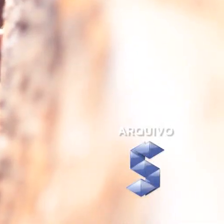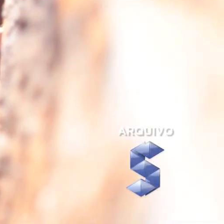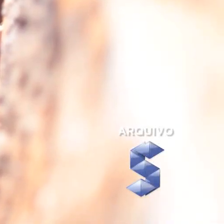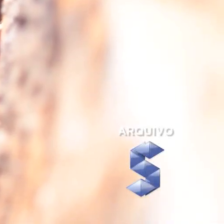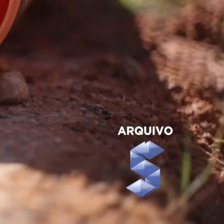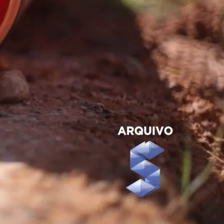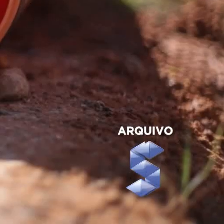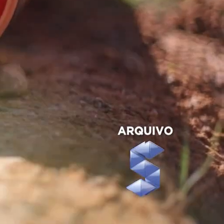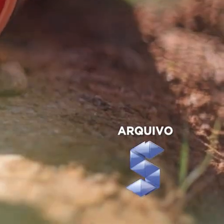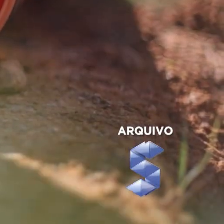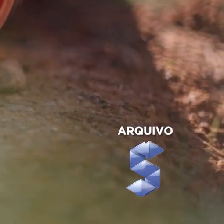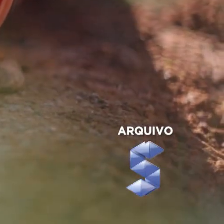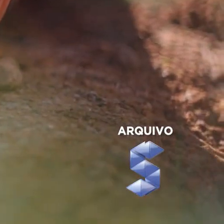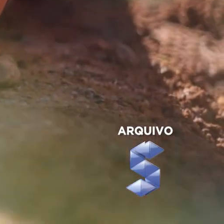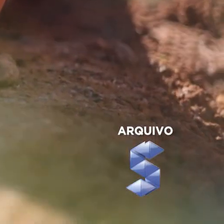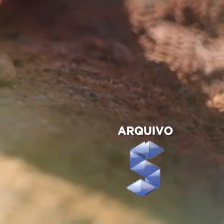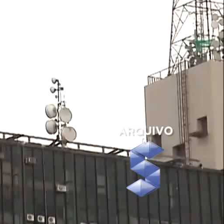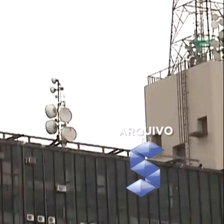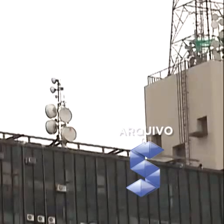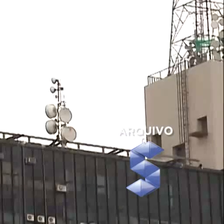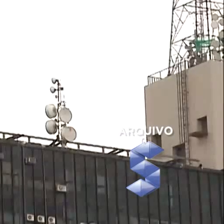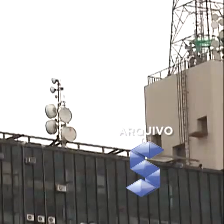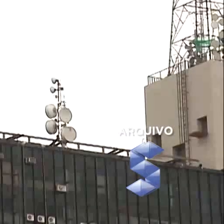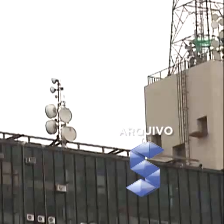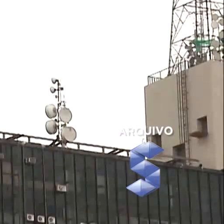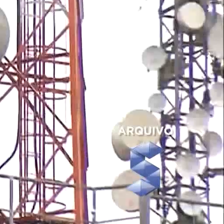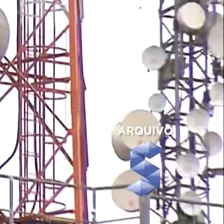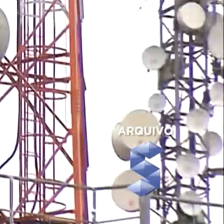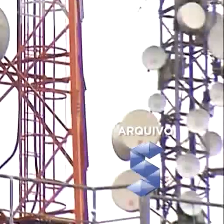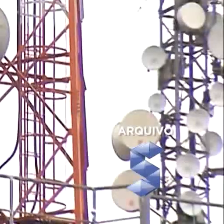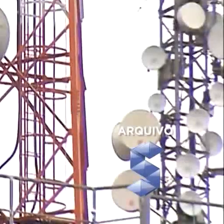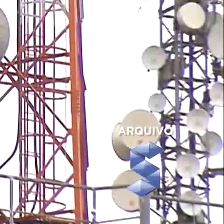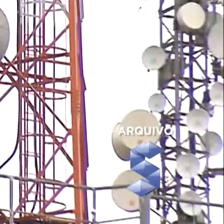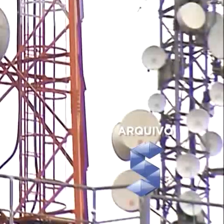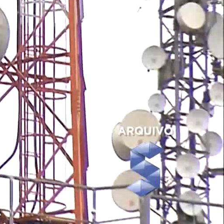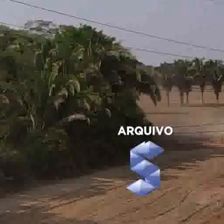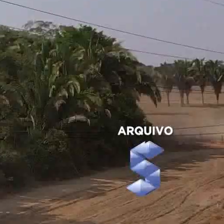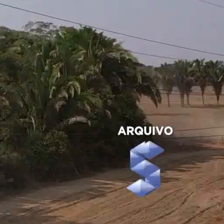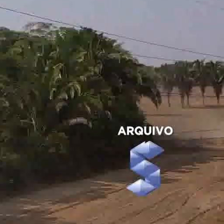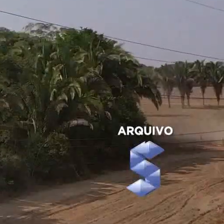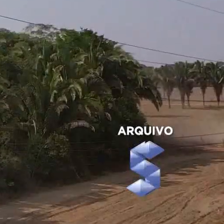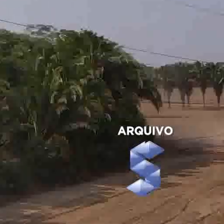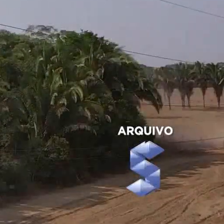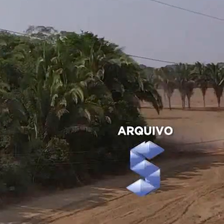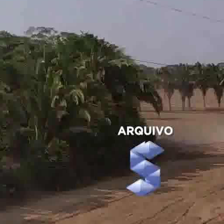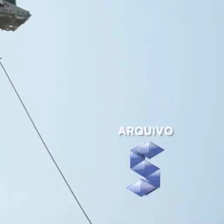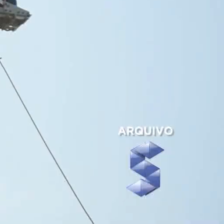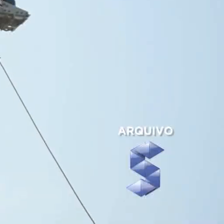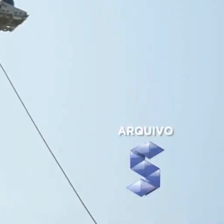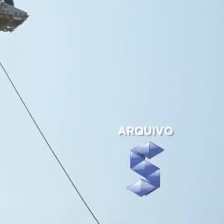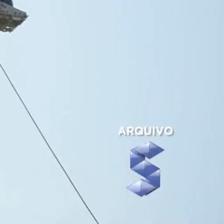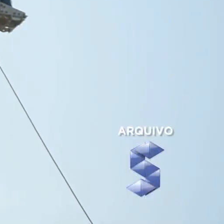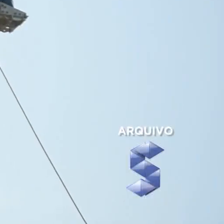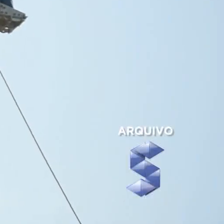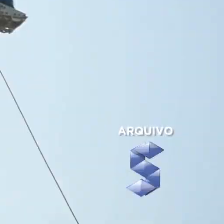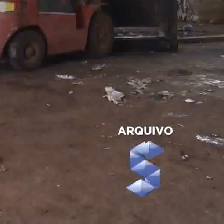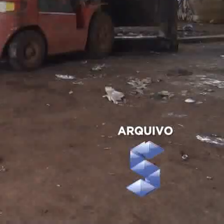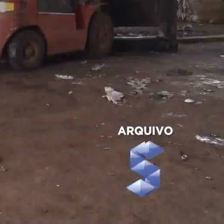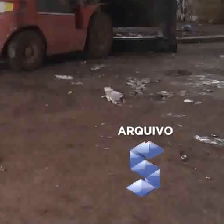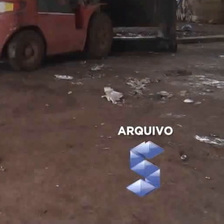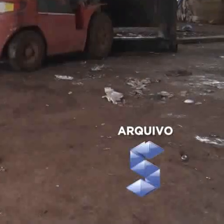infraestrutura urbana, água para todos, inclusão digital e conectividade, transição e segurança